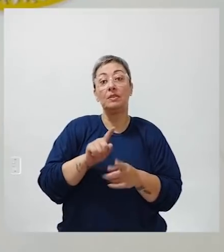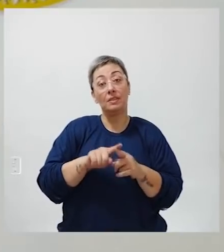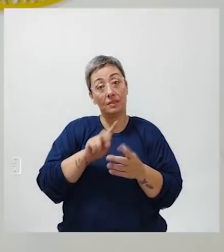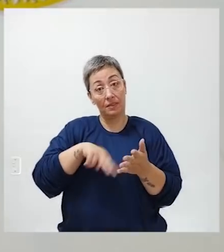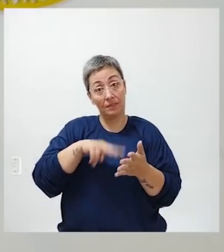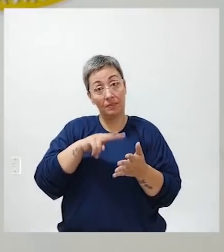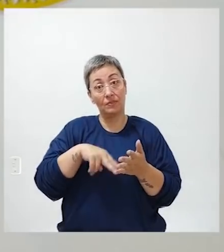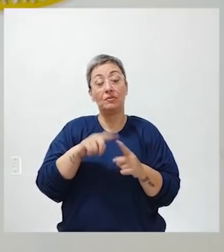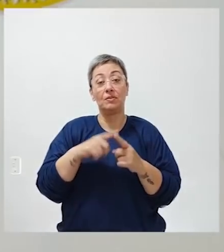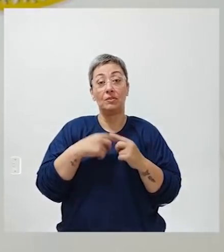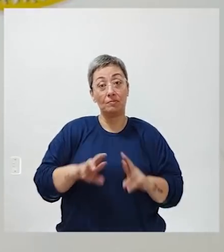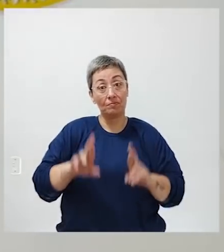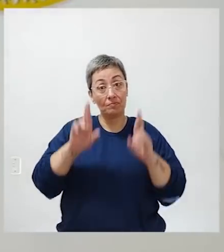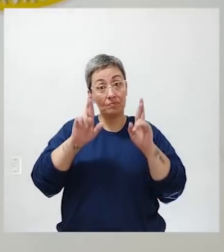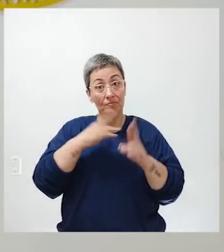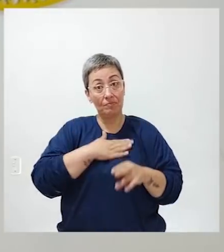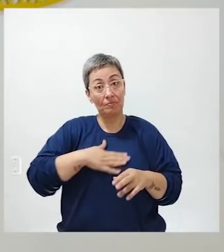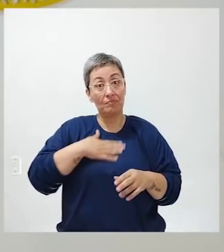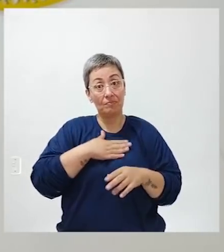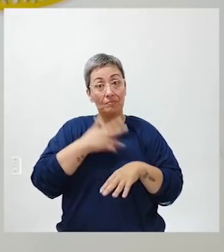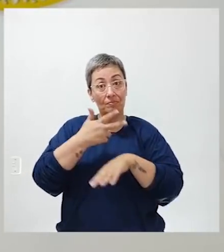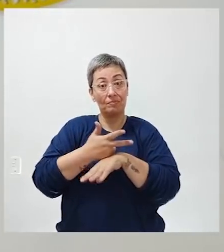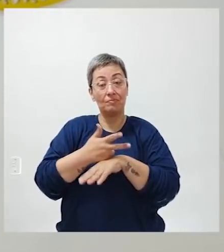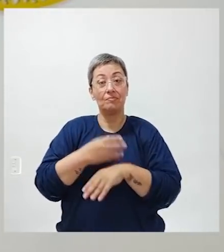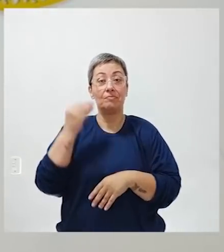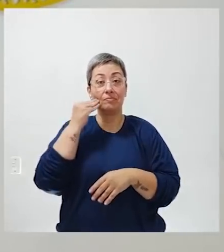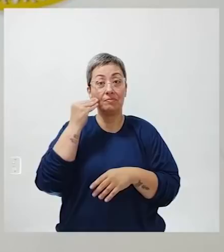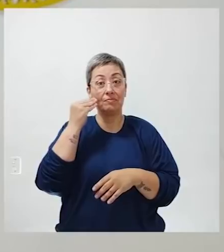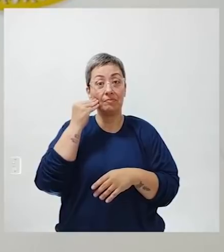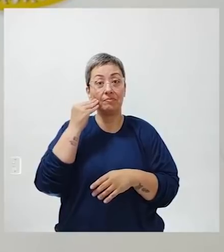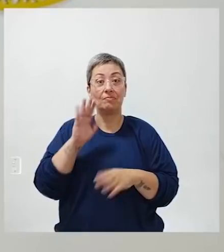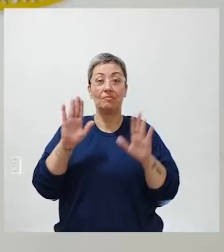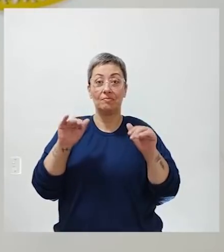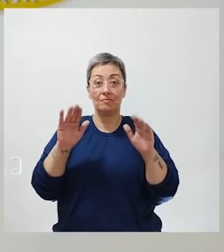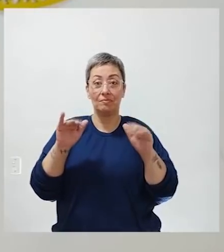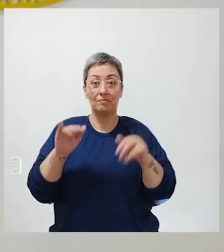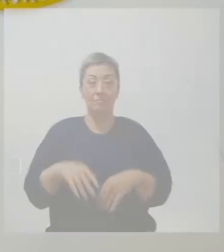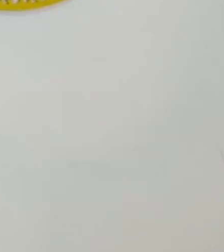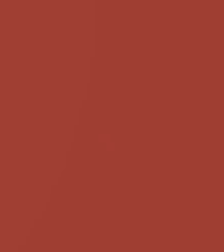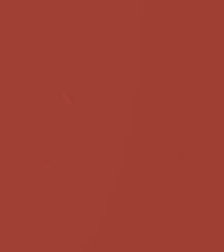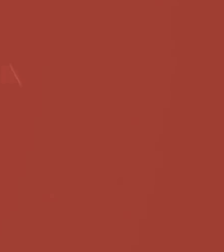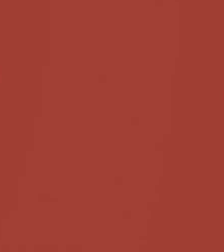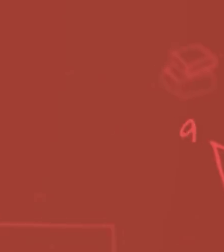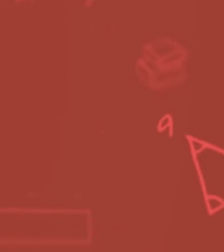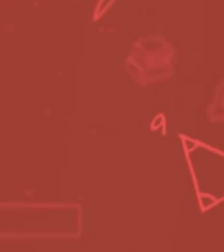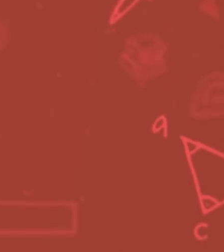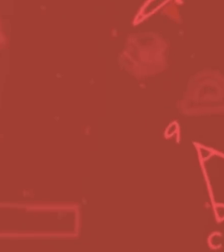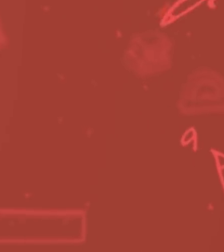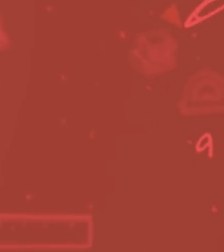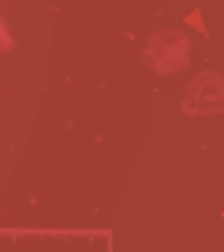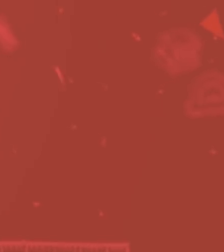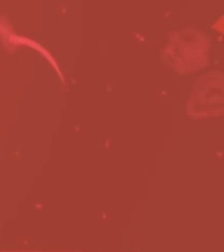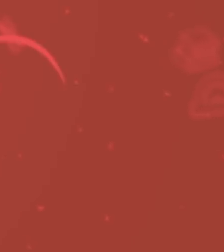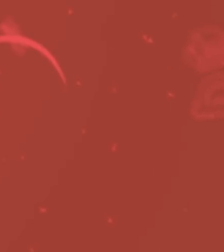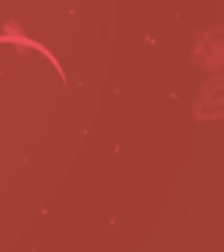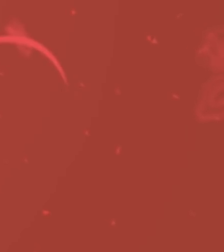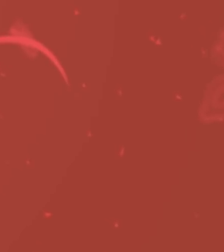a leitura. Espero que tenham gostado do vídeo. Um beijo e até mais!